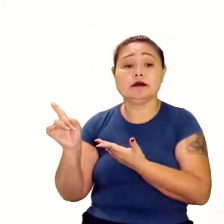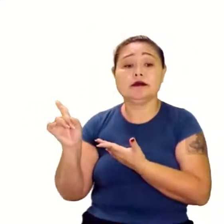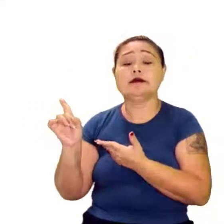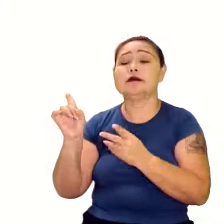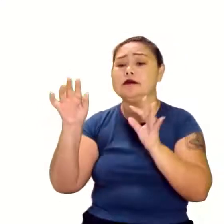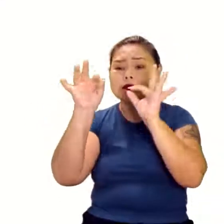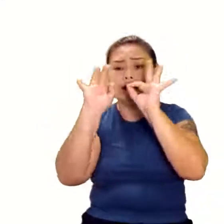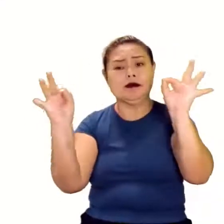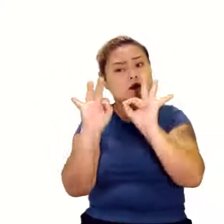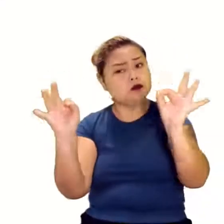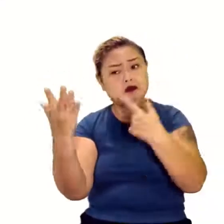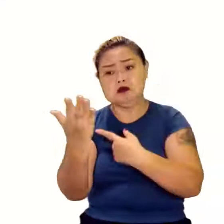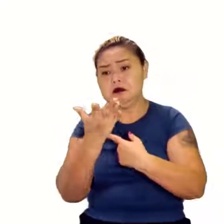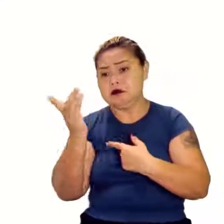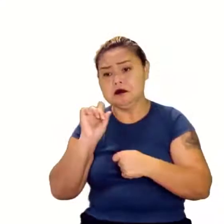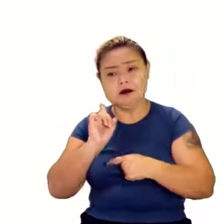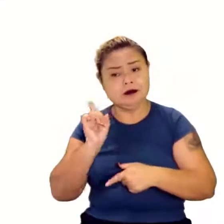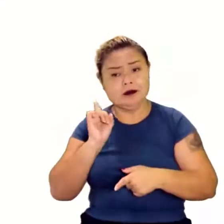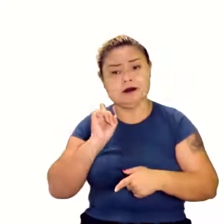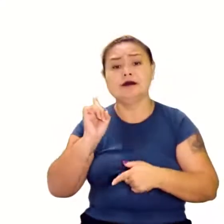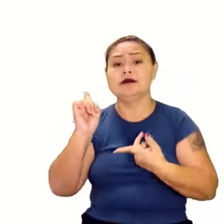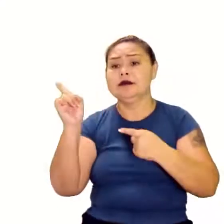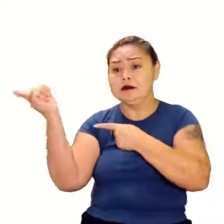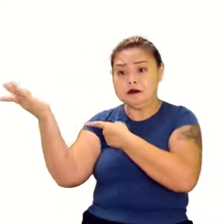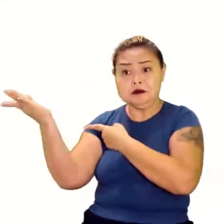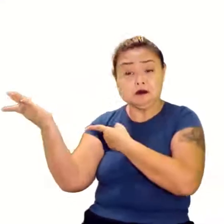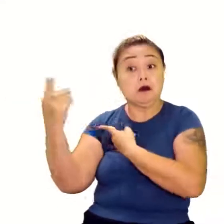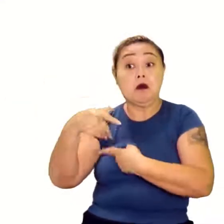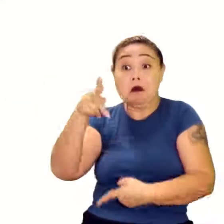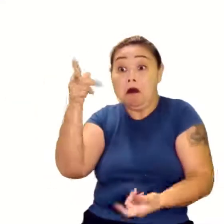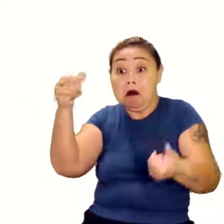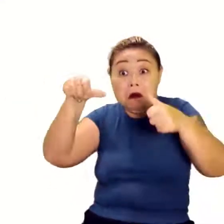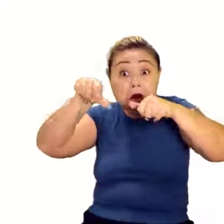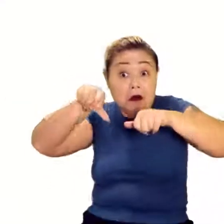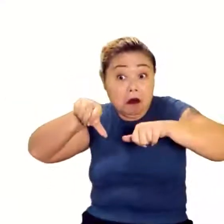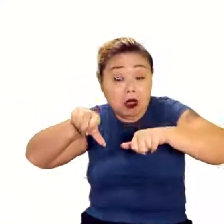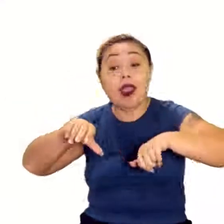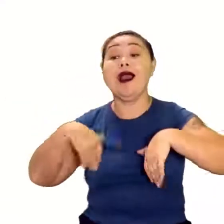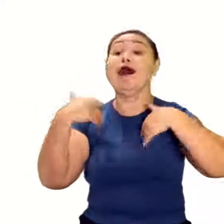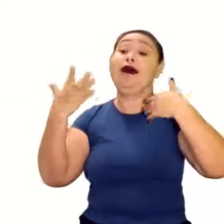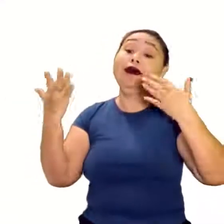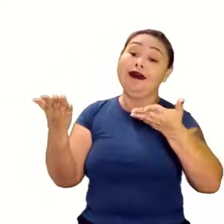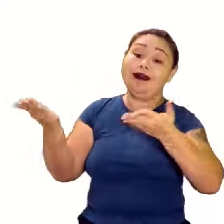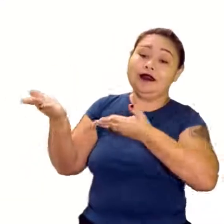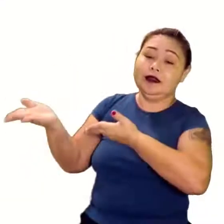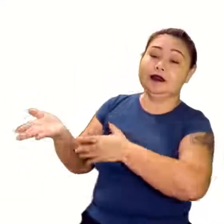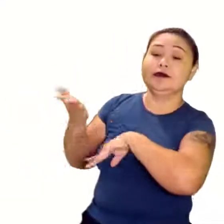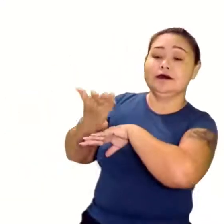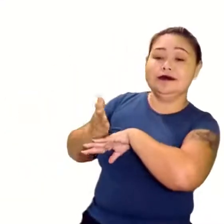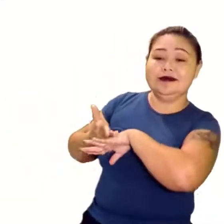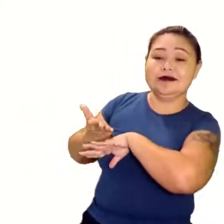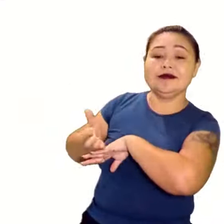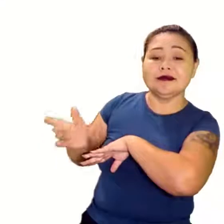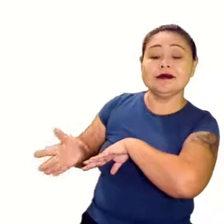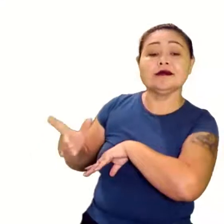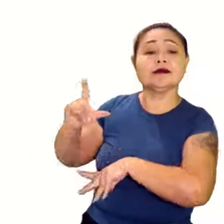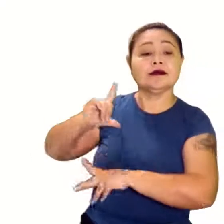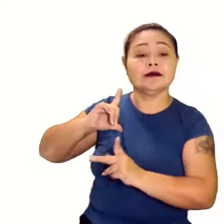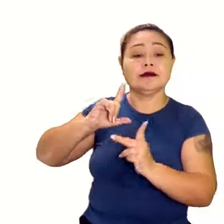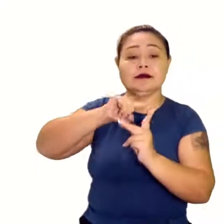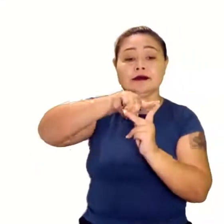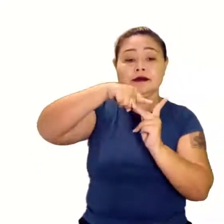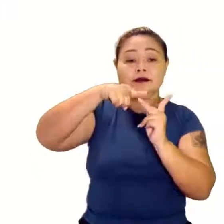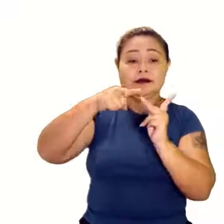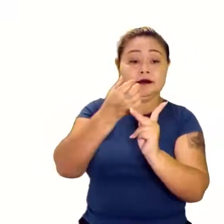Na frase não ajudou. Na parte algébrica piorou. Agora vamos dar exemplos práticos, né? Olha só, nós temos ali a